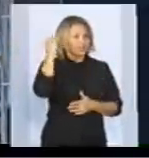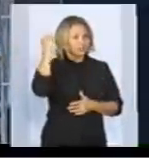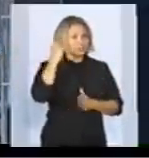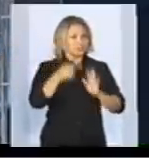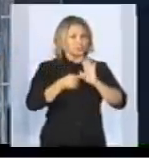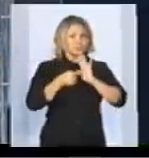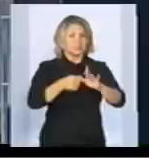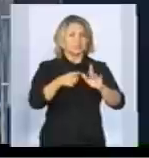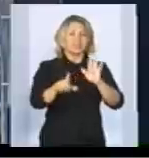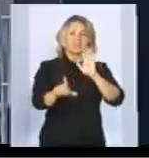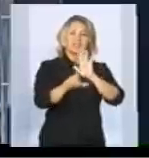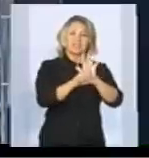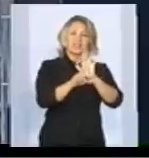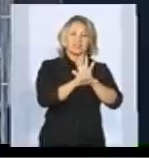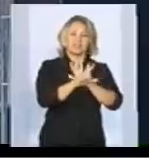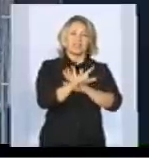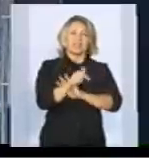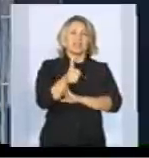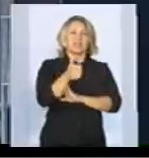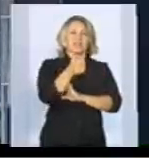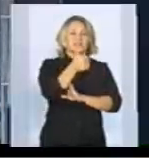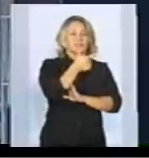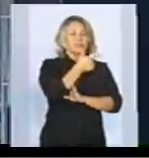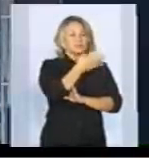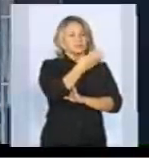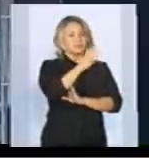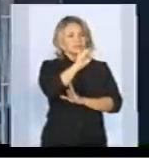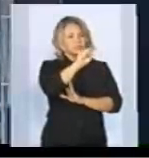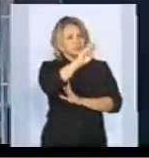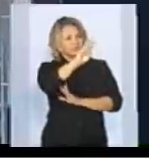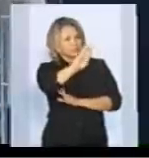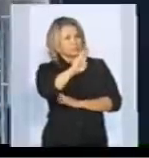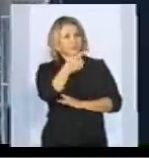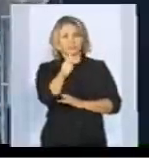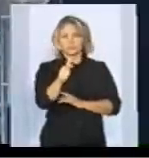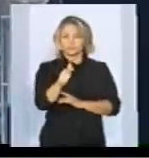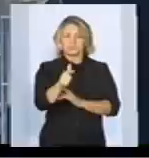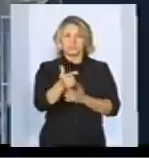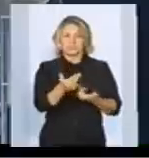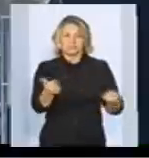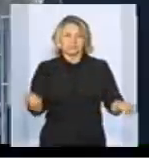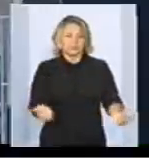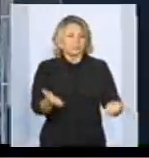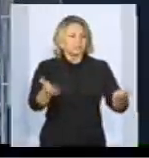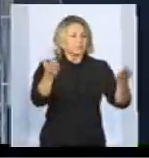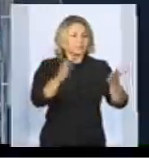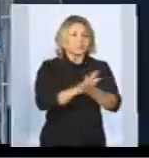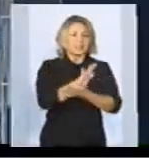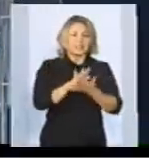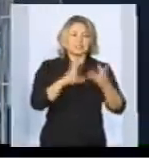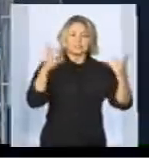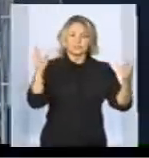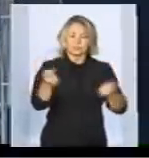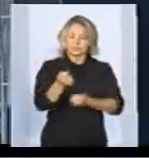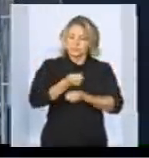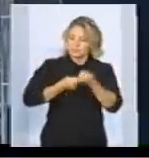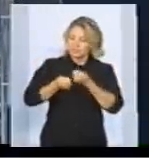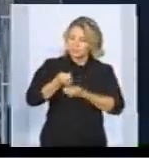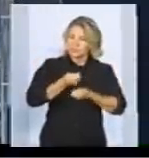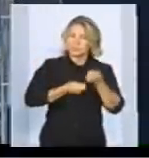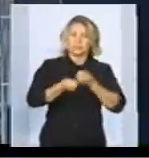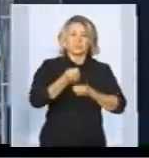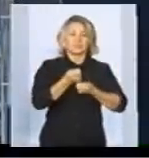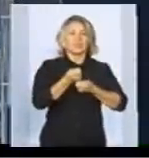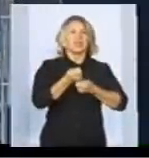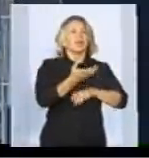lei 1245 não possui nenhum dispositivo de regulação de conteúdo seus comandos são todos econômicos o